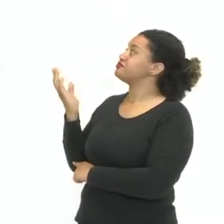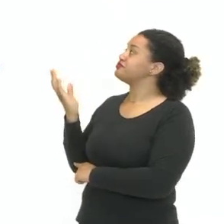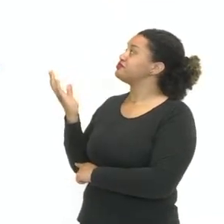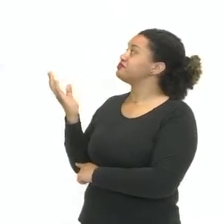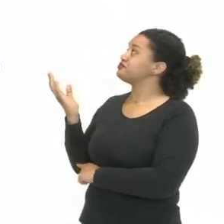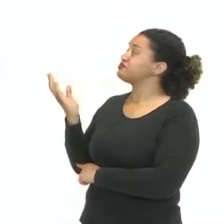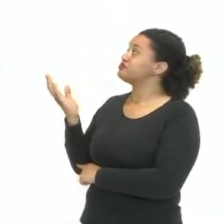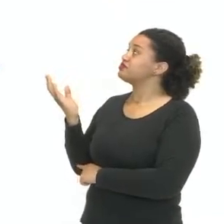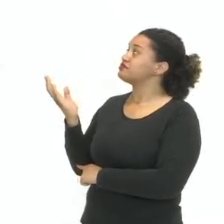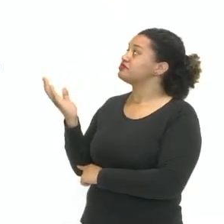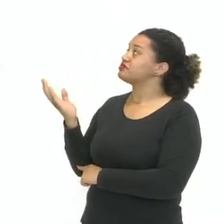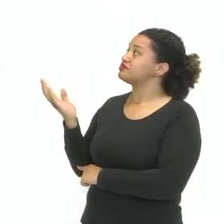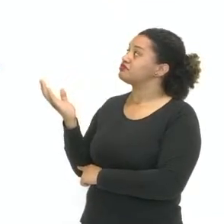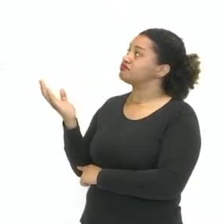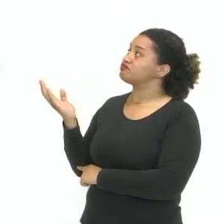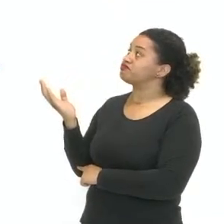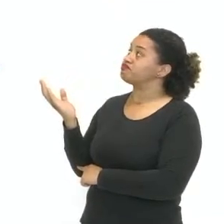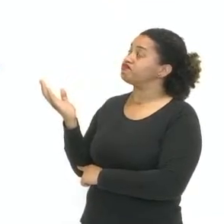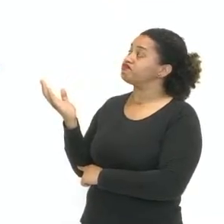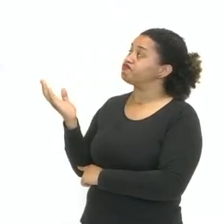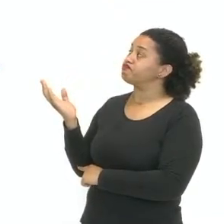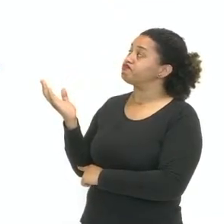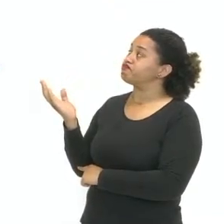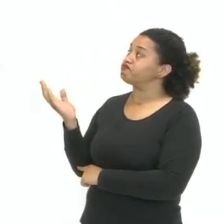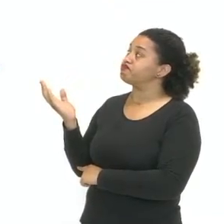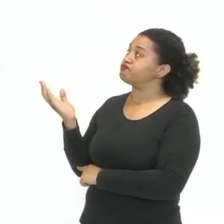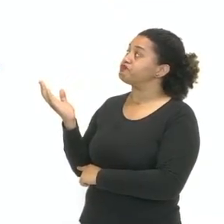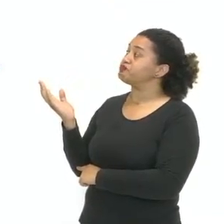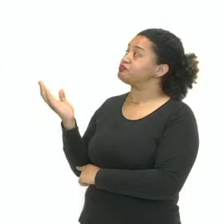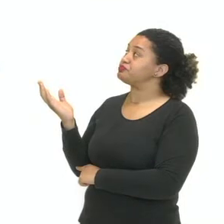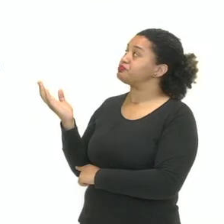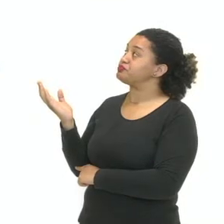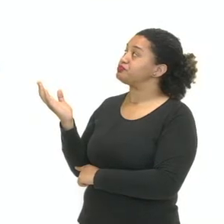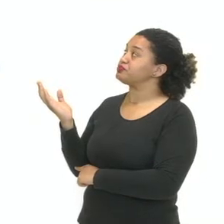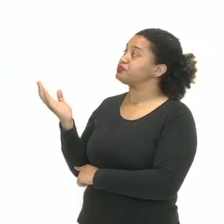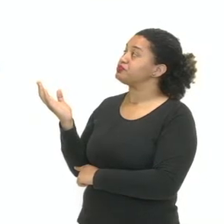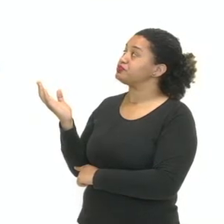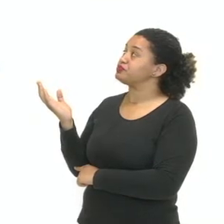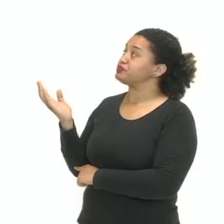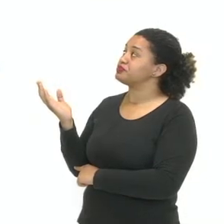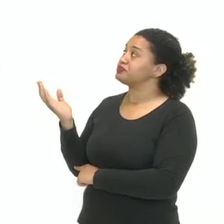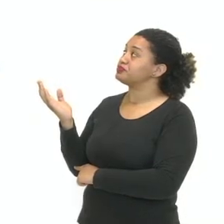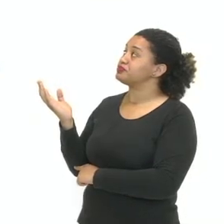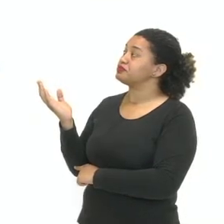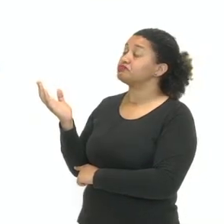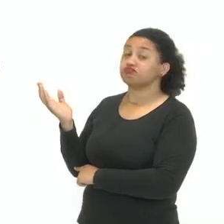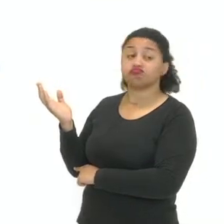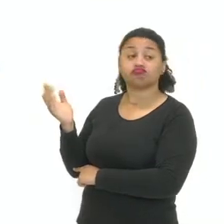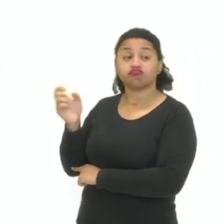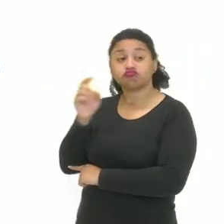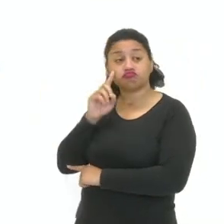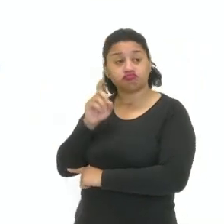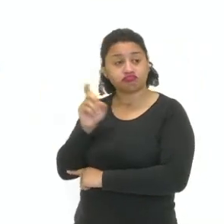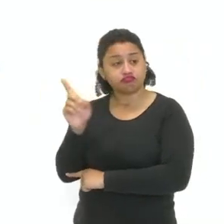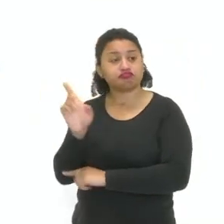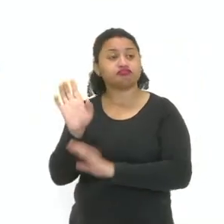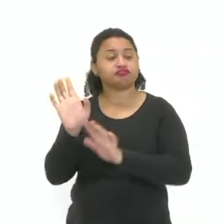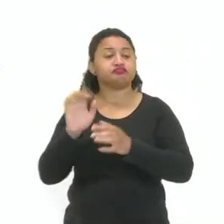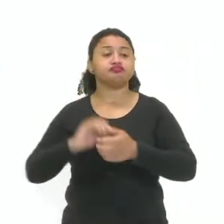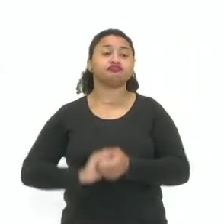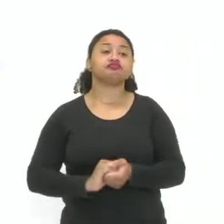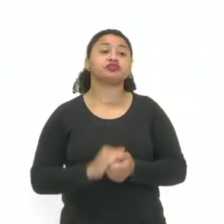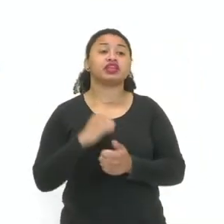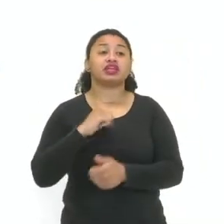o Togo, Benin, Costa do Marfim, Serra Leoa, além de outros aí, né, como Senegal, ok? Então, 17 países